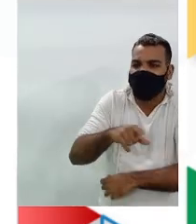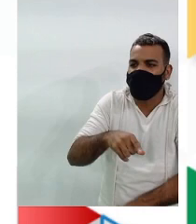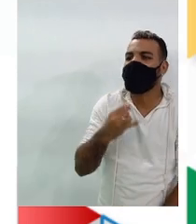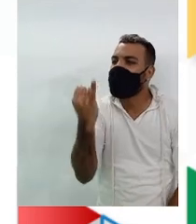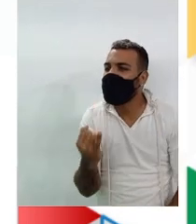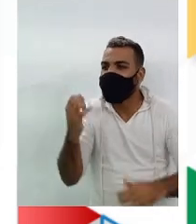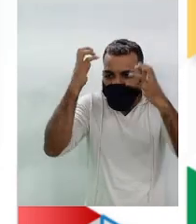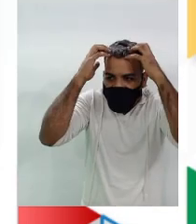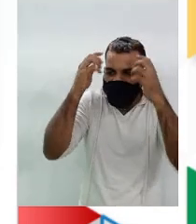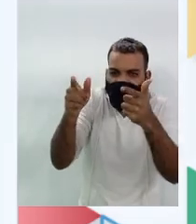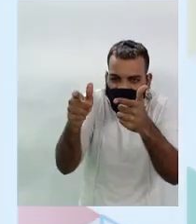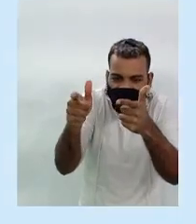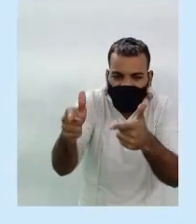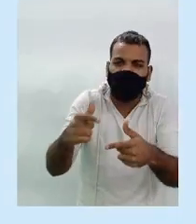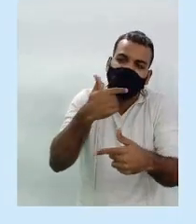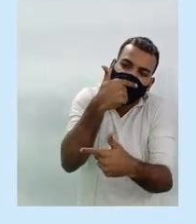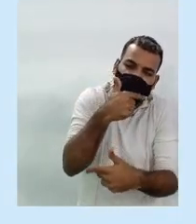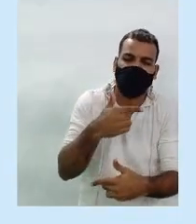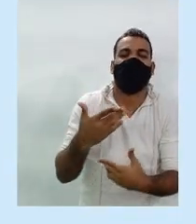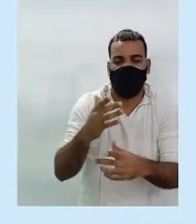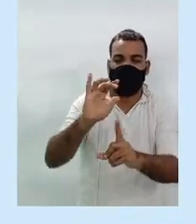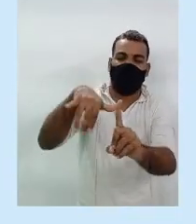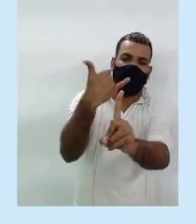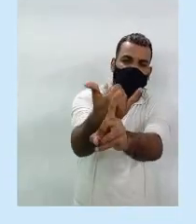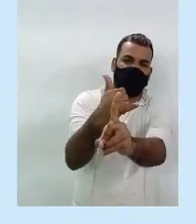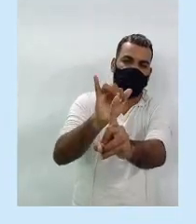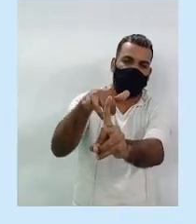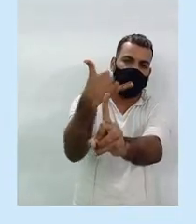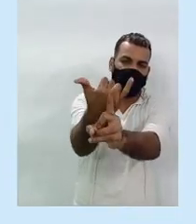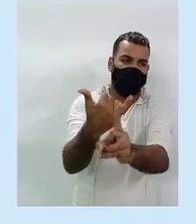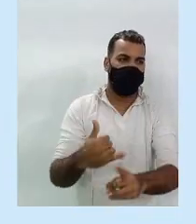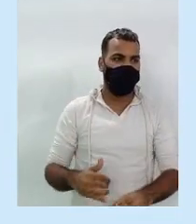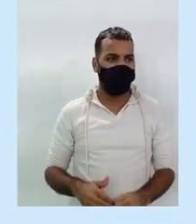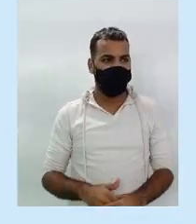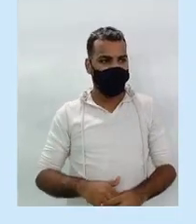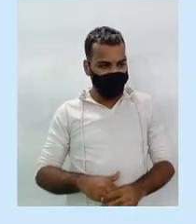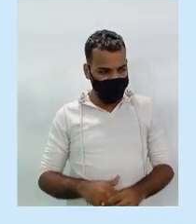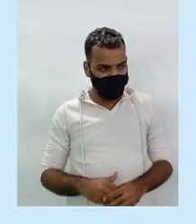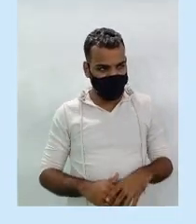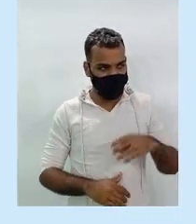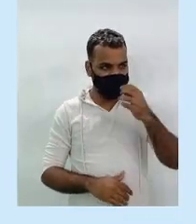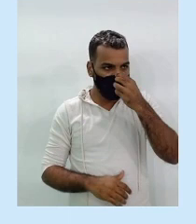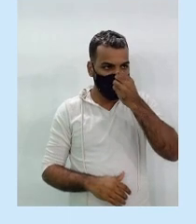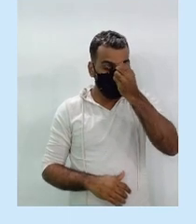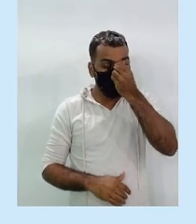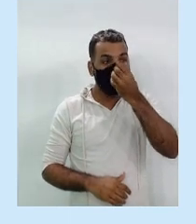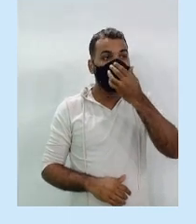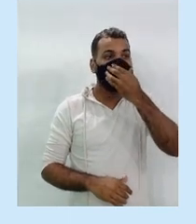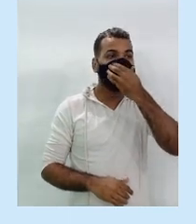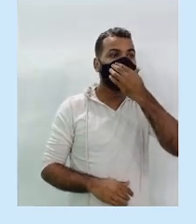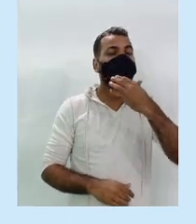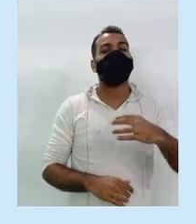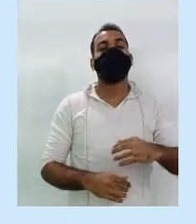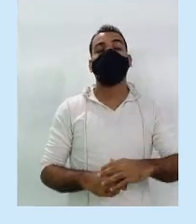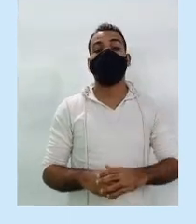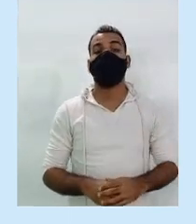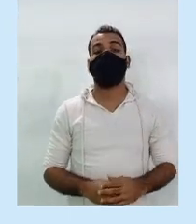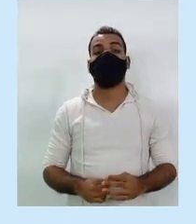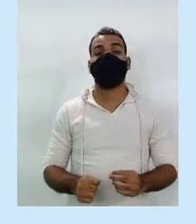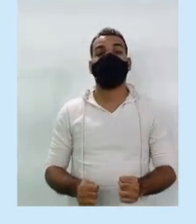bullying. Voltemos agora aqui sobre a questão do texto do